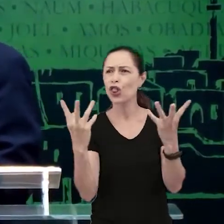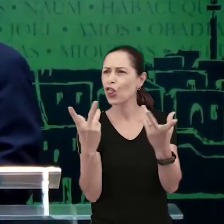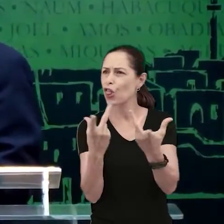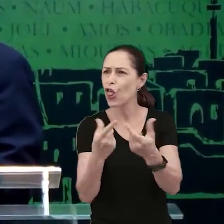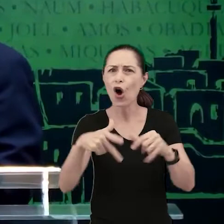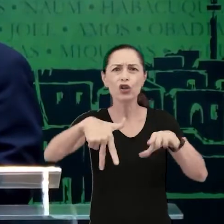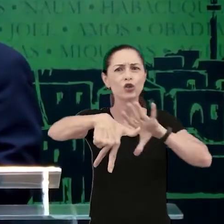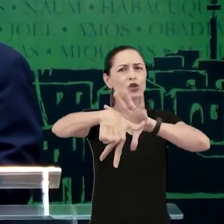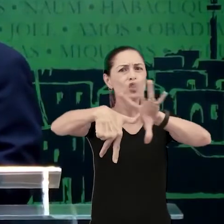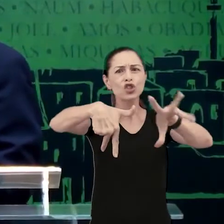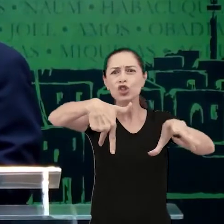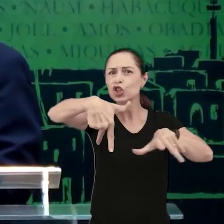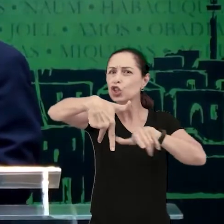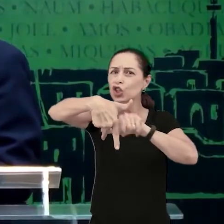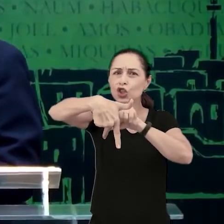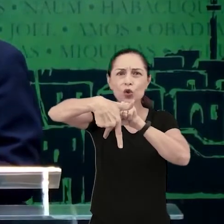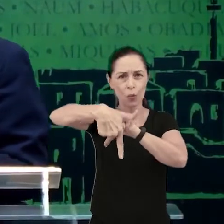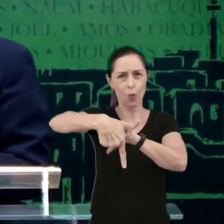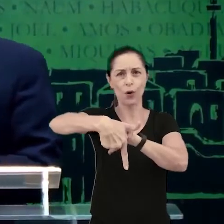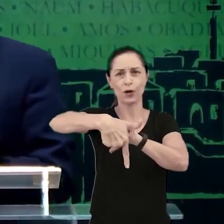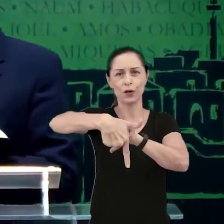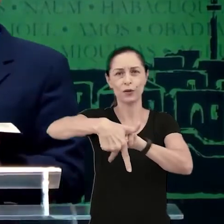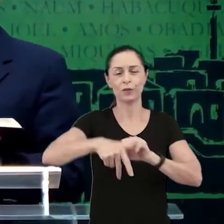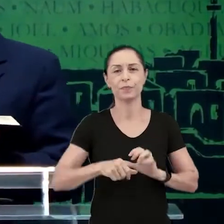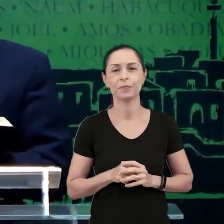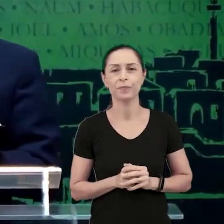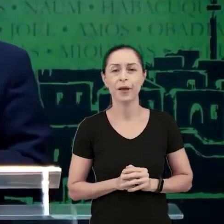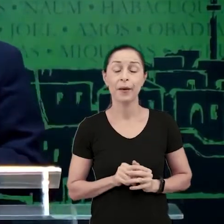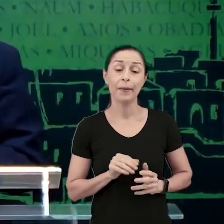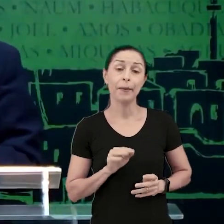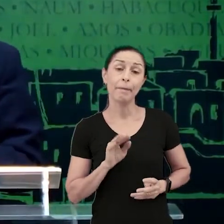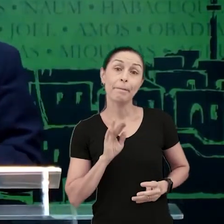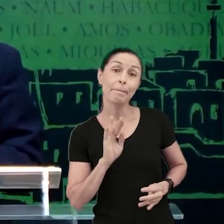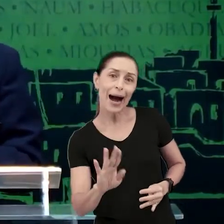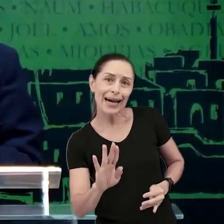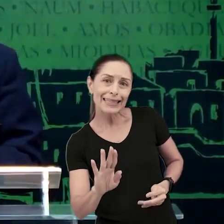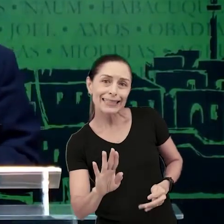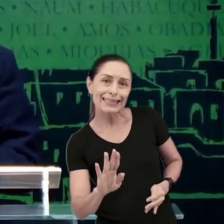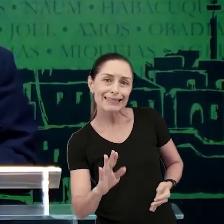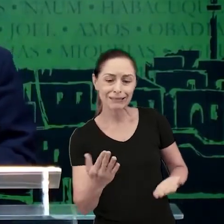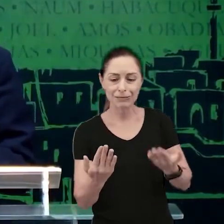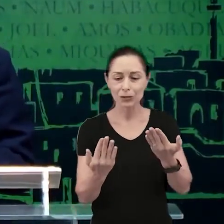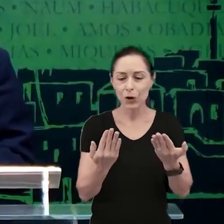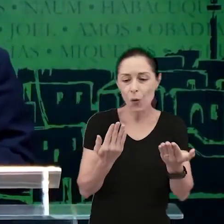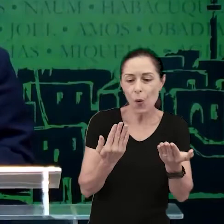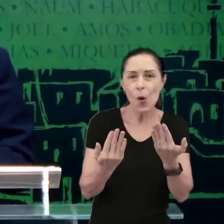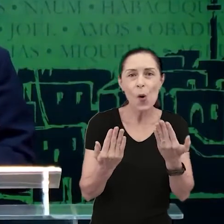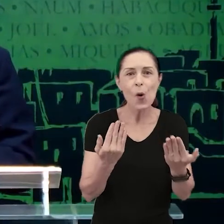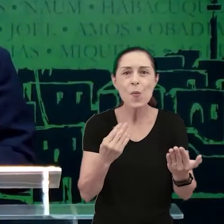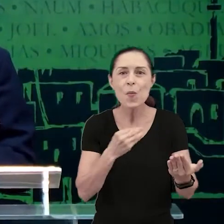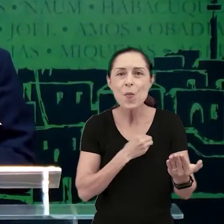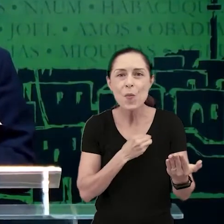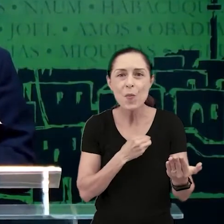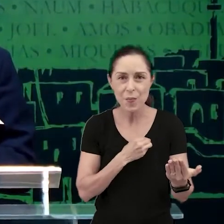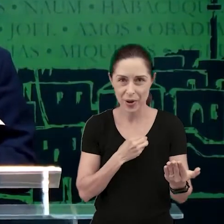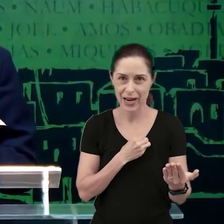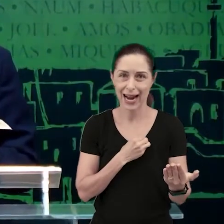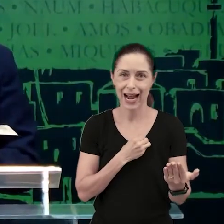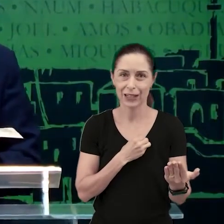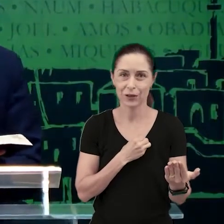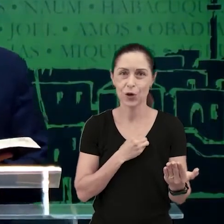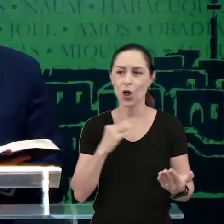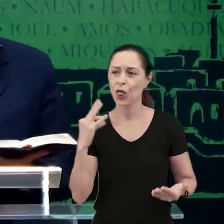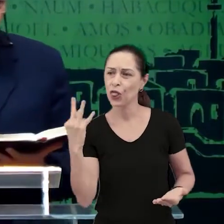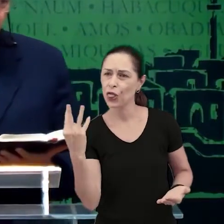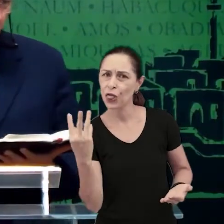trabalho deles. Mas quando se trata de avaliar o pecado, em última instância, todo